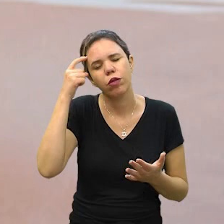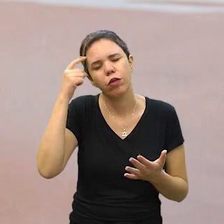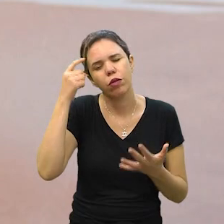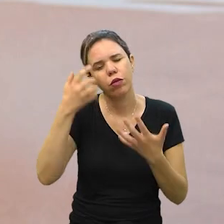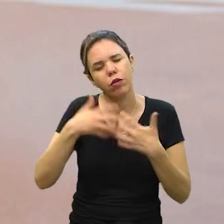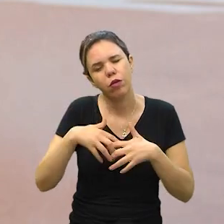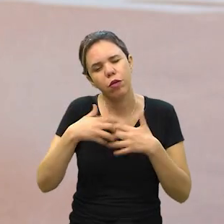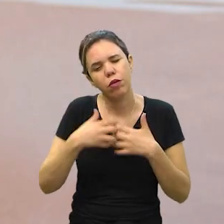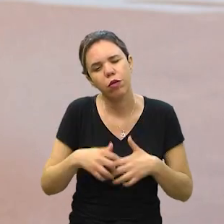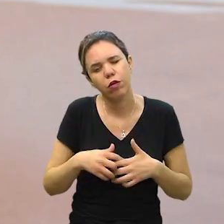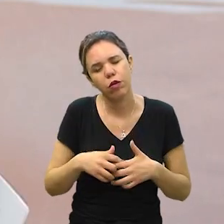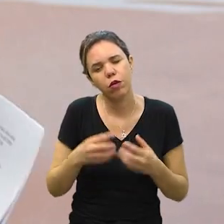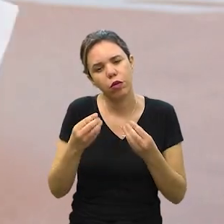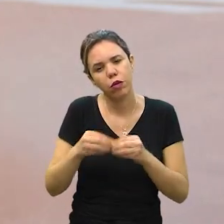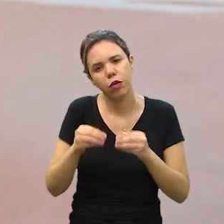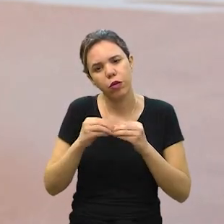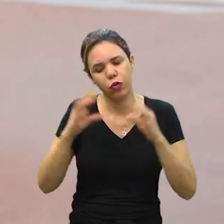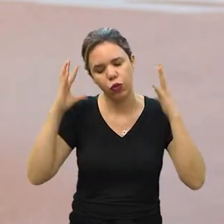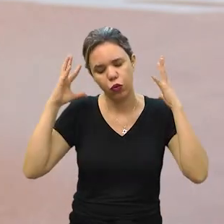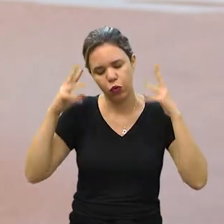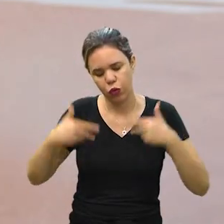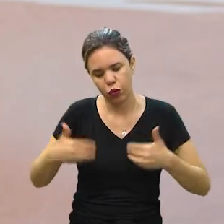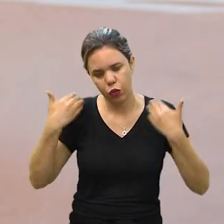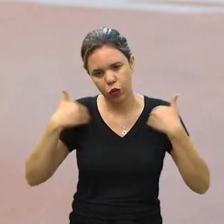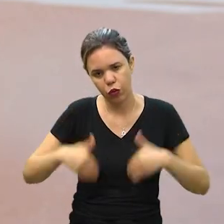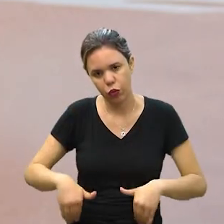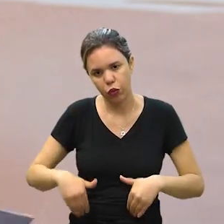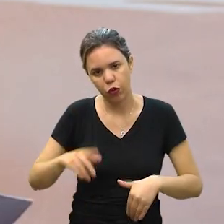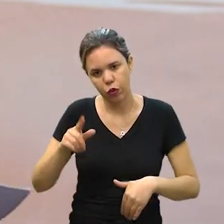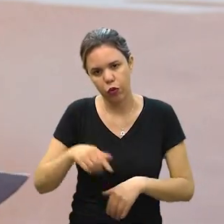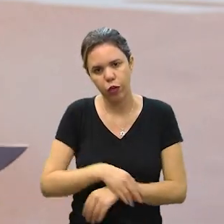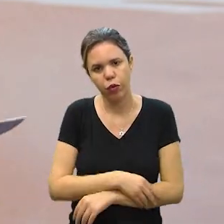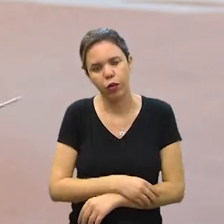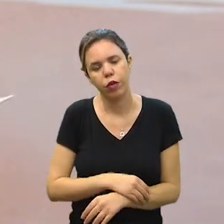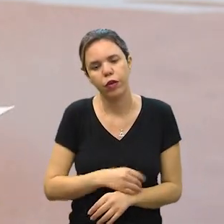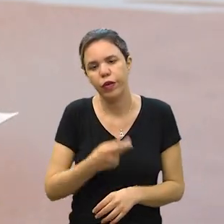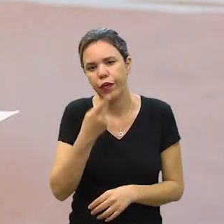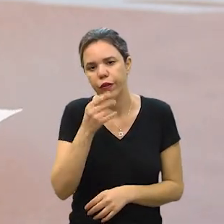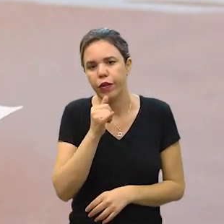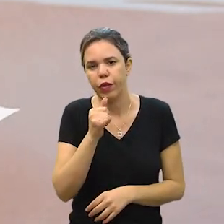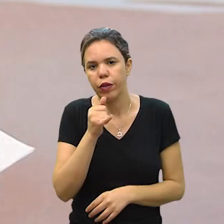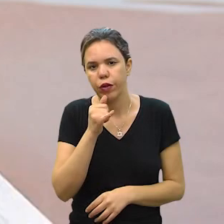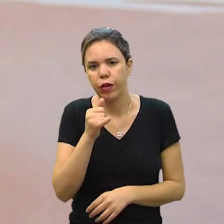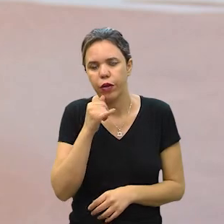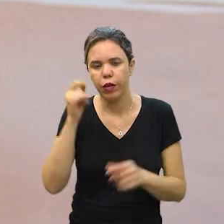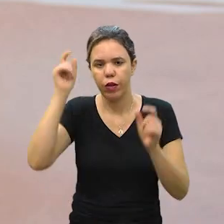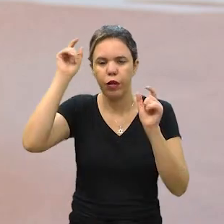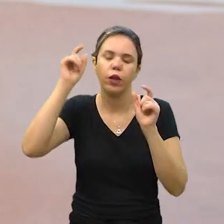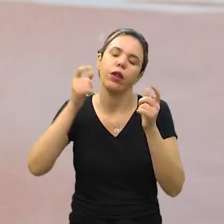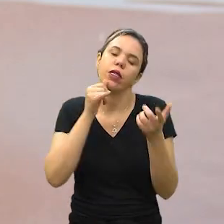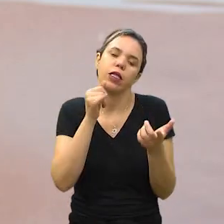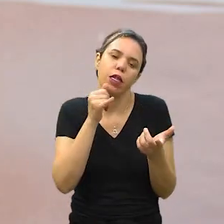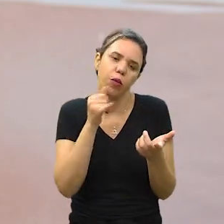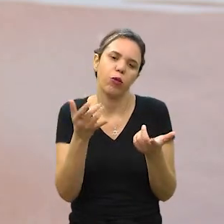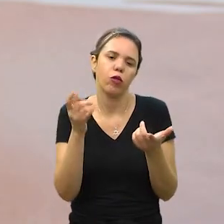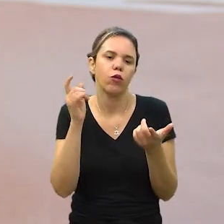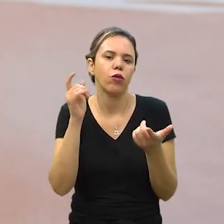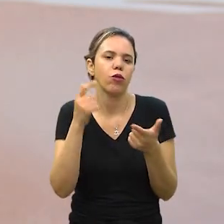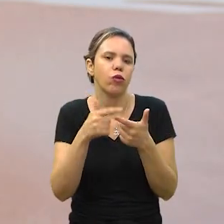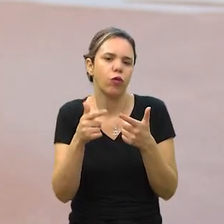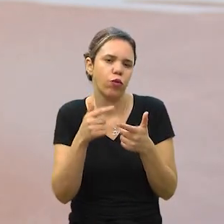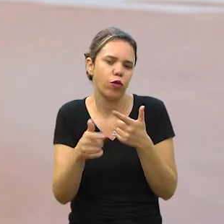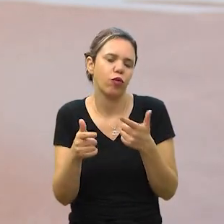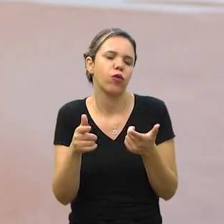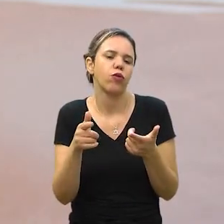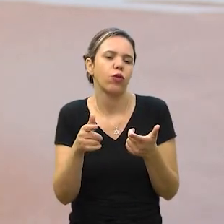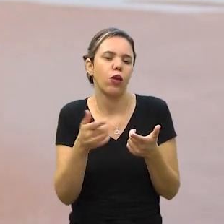mente acaba aí afetando todo o nosso corpo, né? A gente pode se dizer que distúrbio alimentar também pode